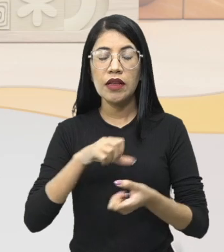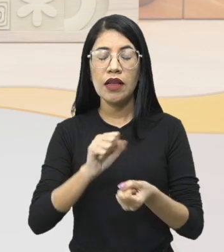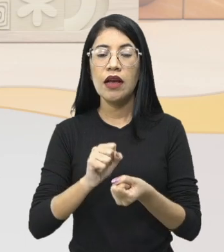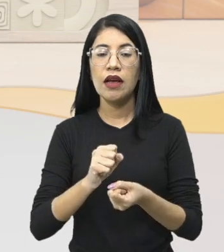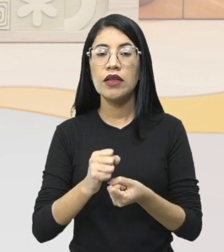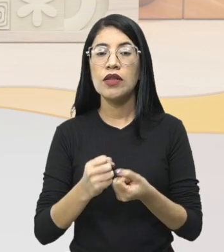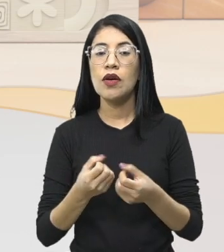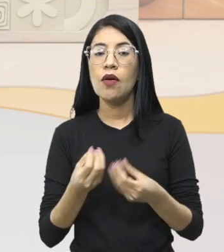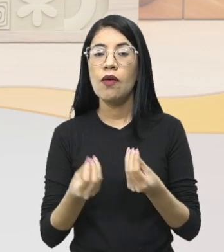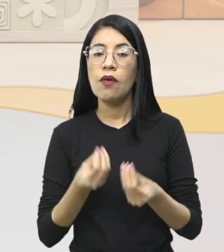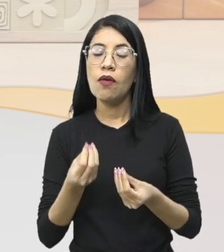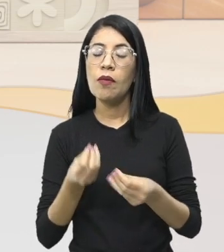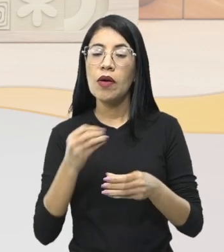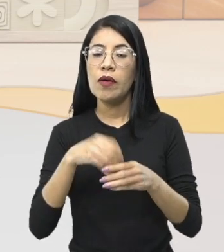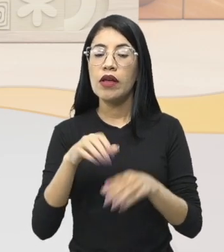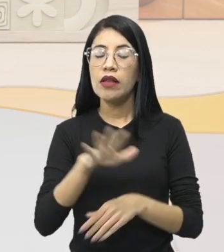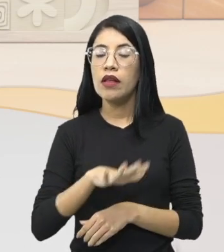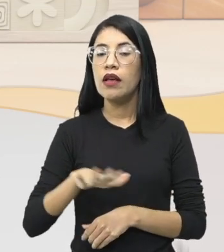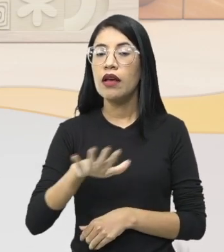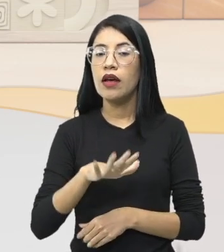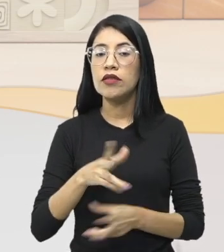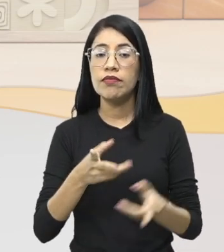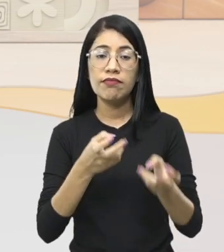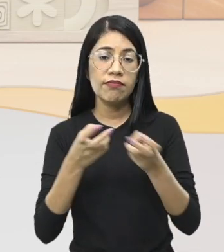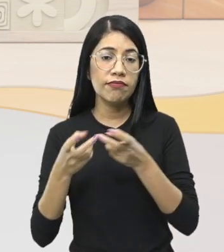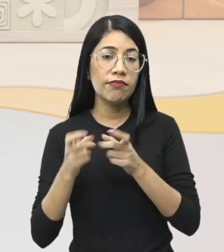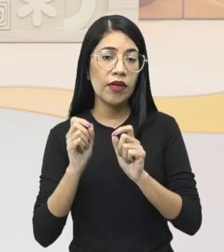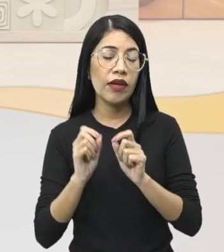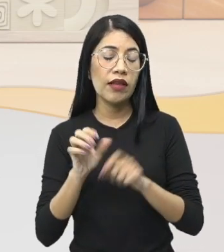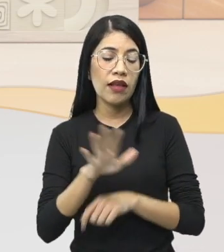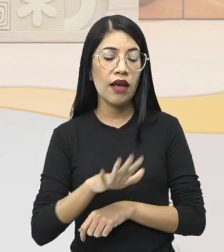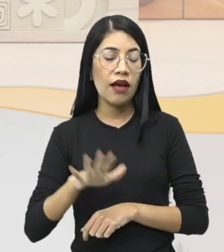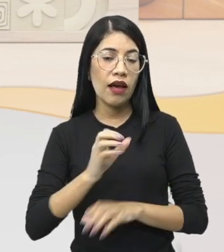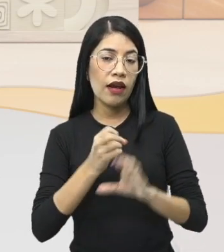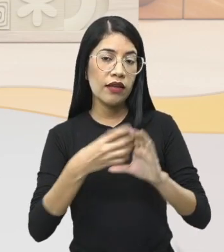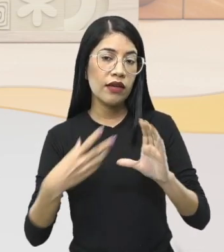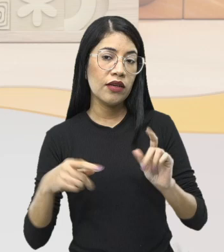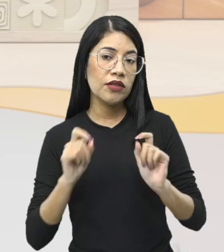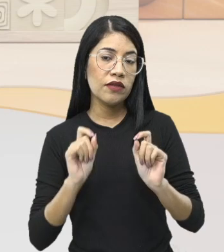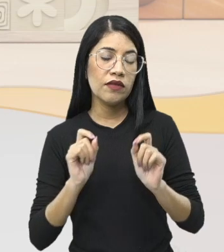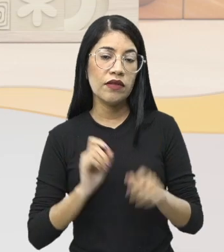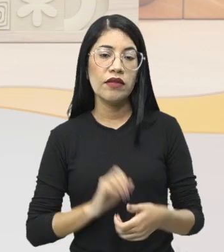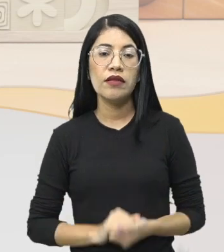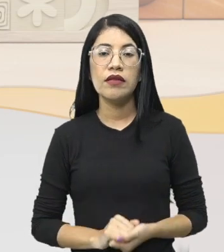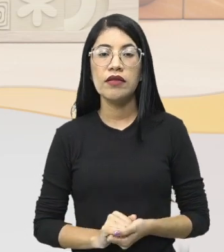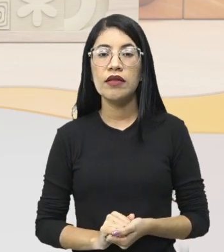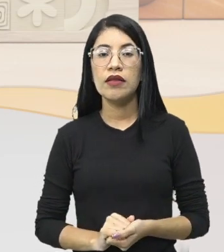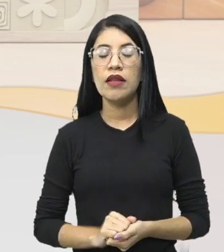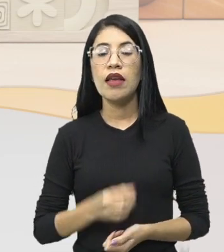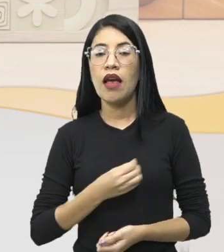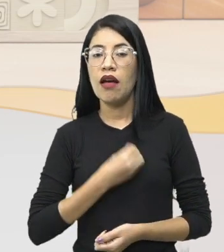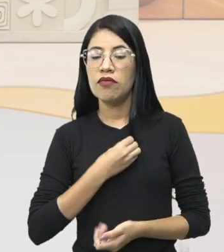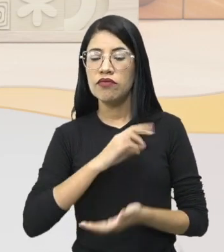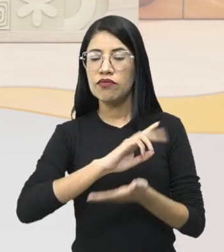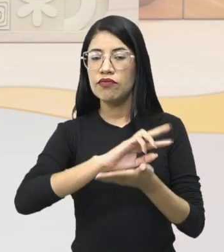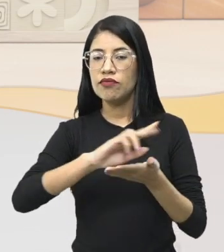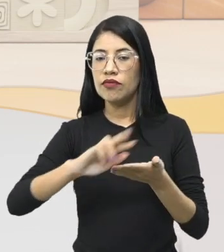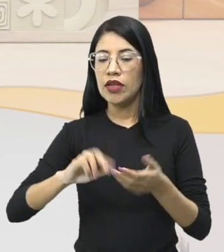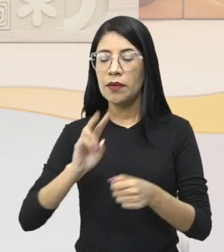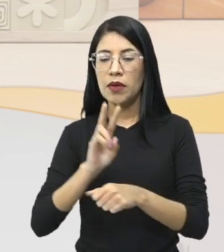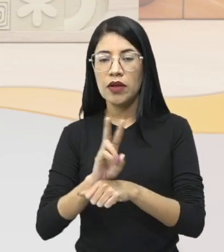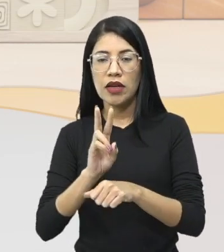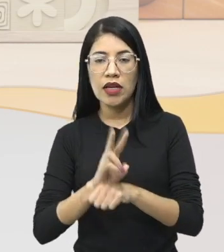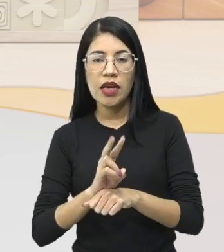nós temos dentro dessas áreas, a gente vai observar que nesses espaços a preservação da biodiversidade, a